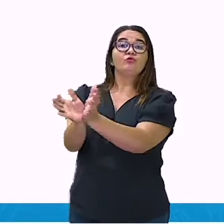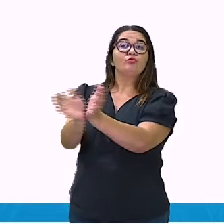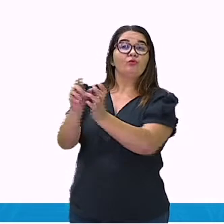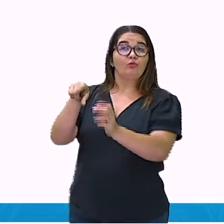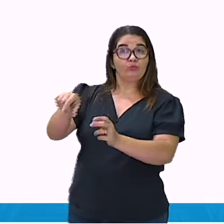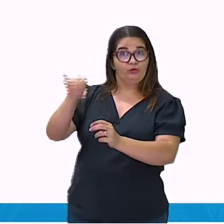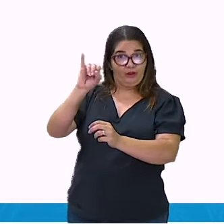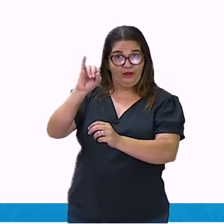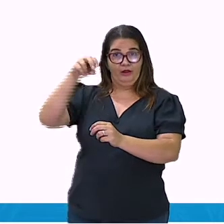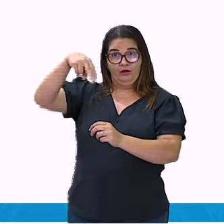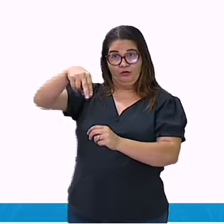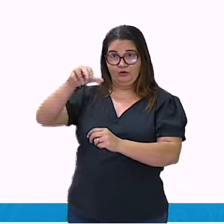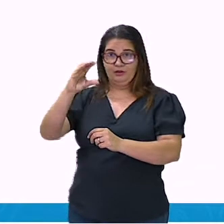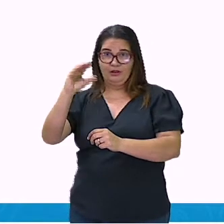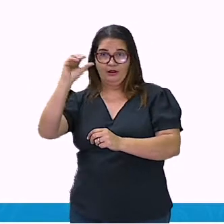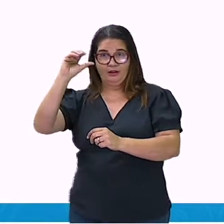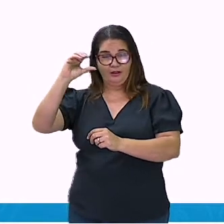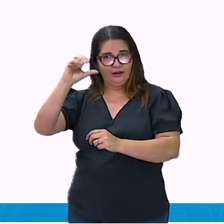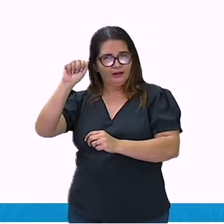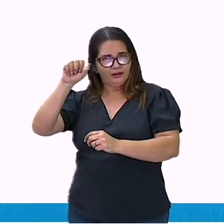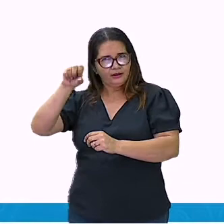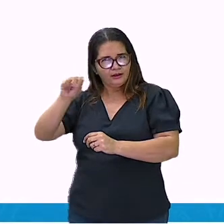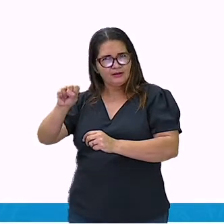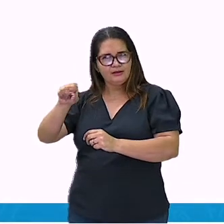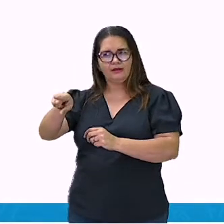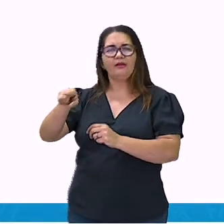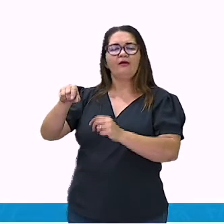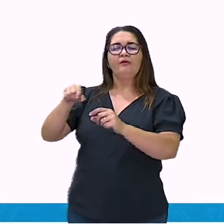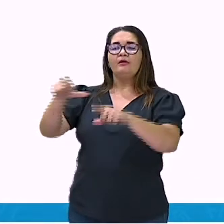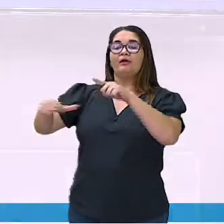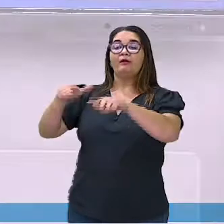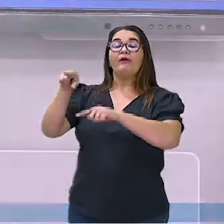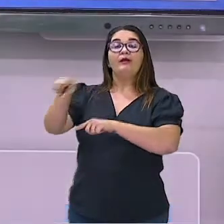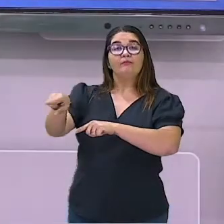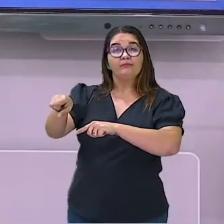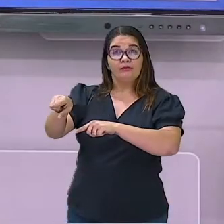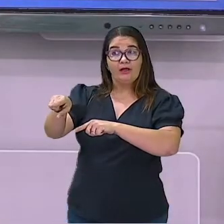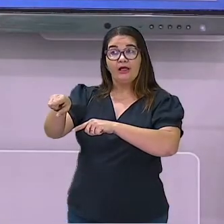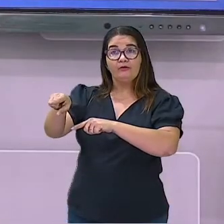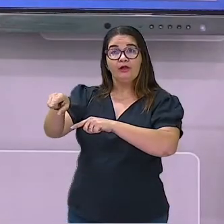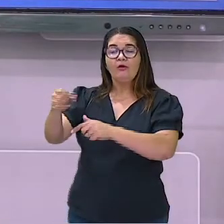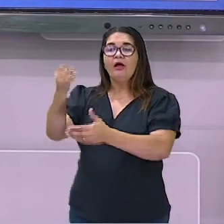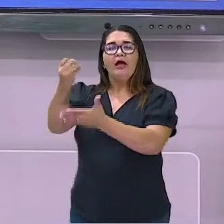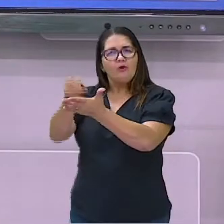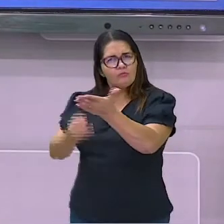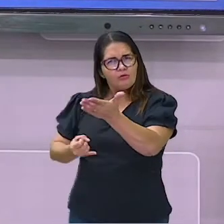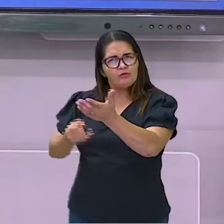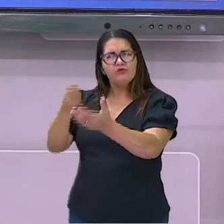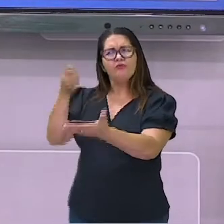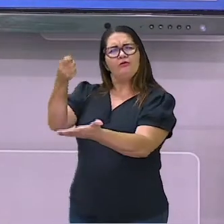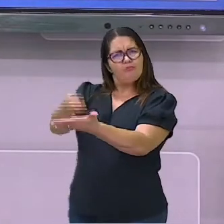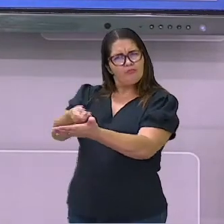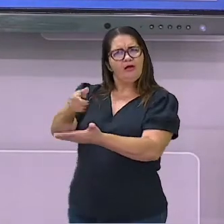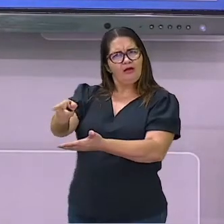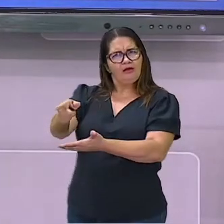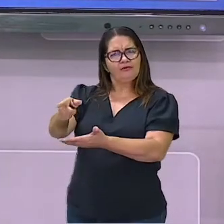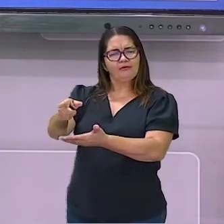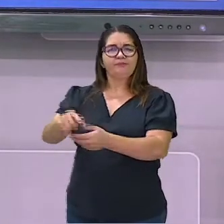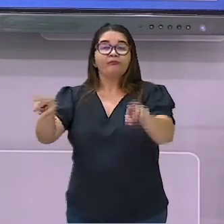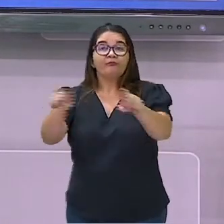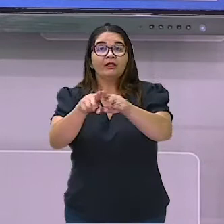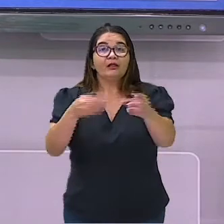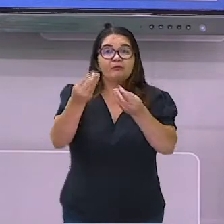incas através do seu trabalho. E este trabalho foi usado para explorar a mão de